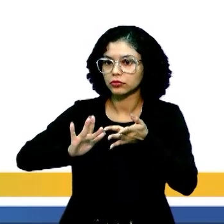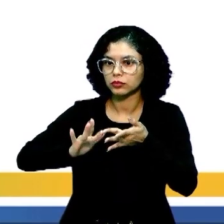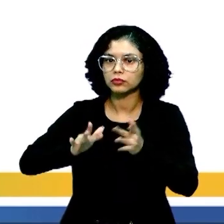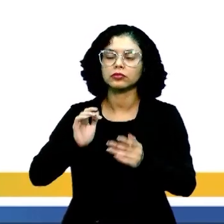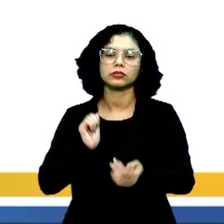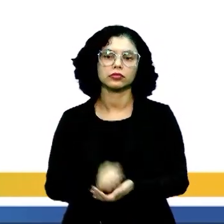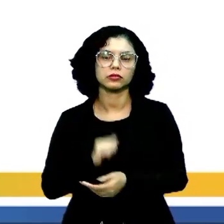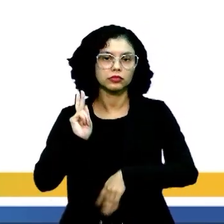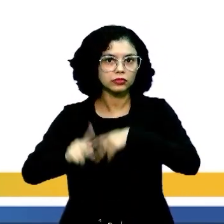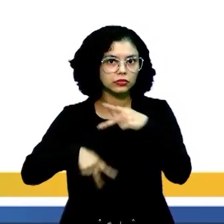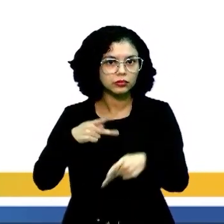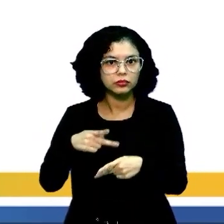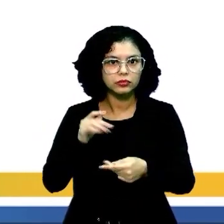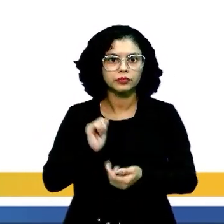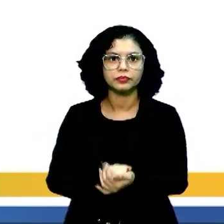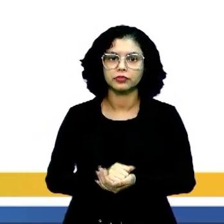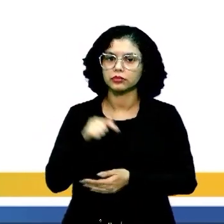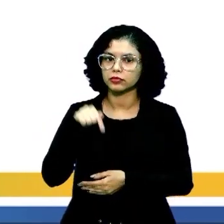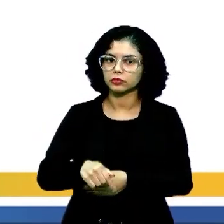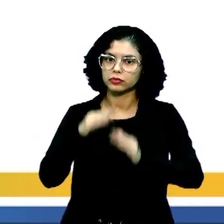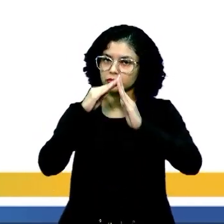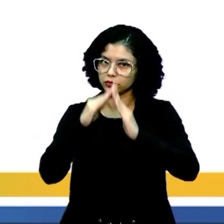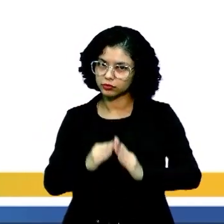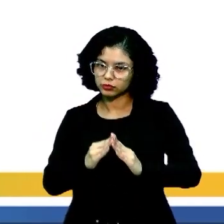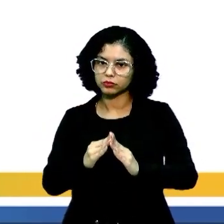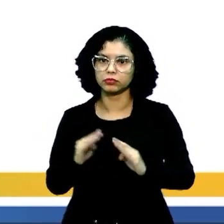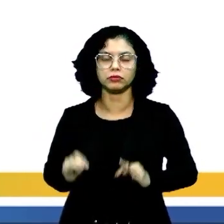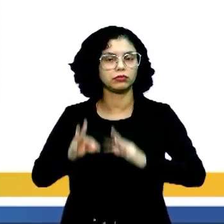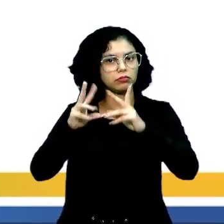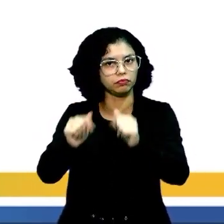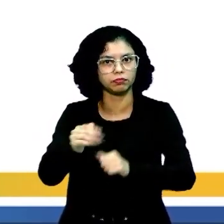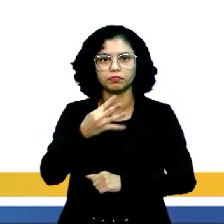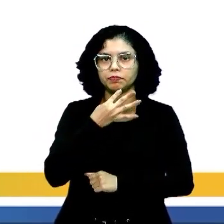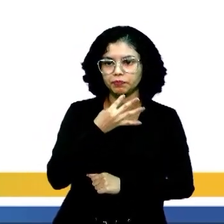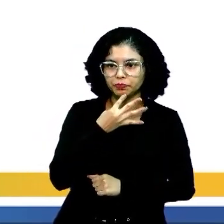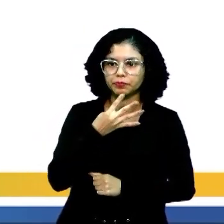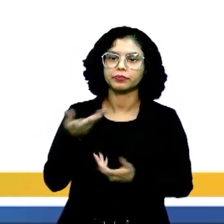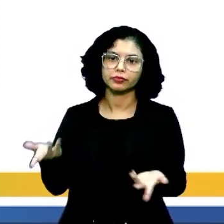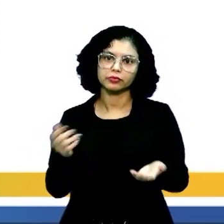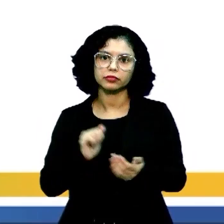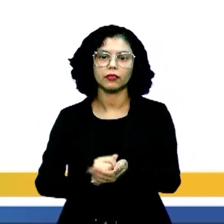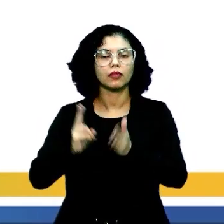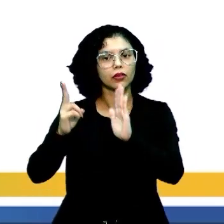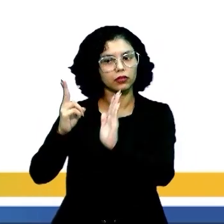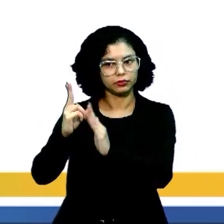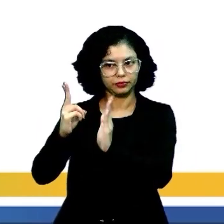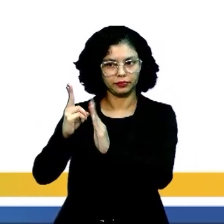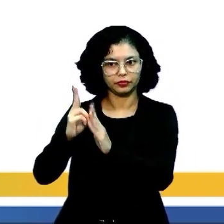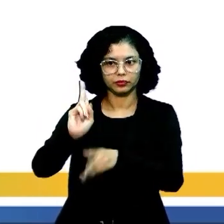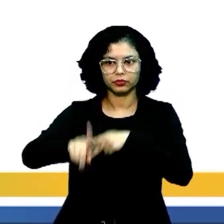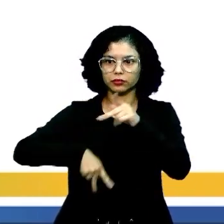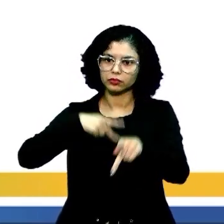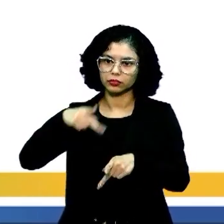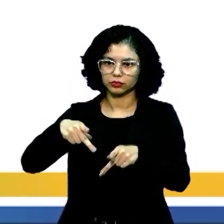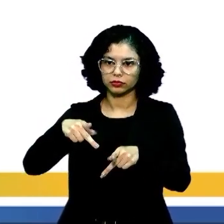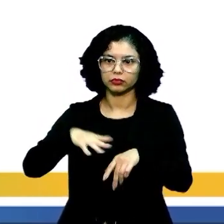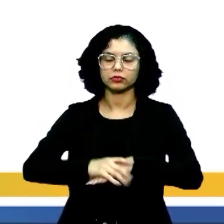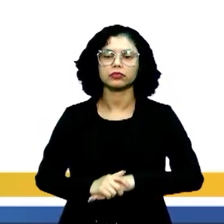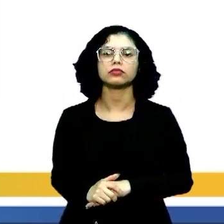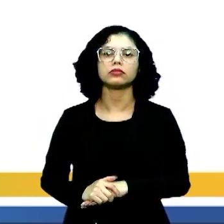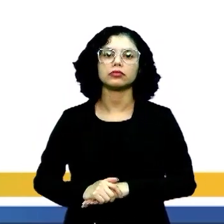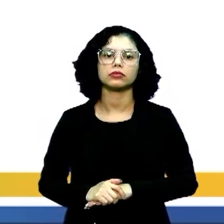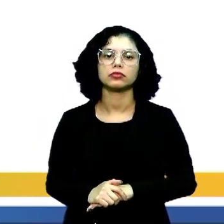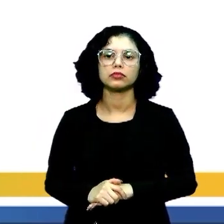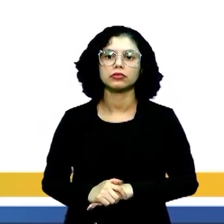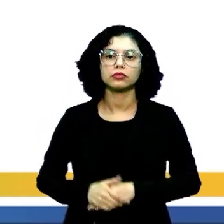com a população que aqui habitava, que todos vocês têm conhecimento, que eram justamente os